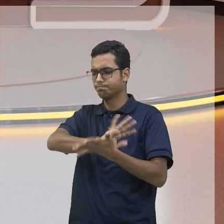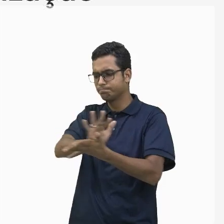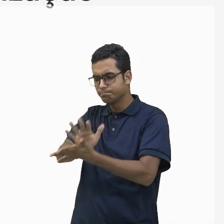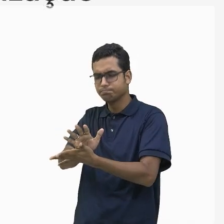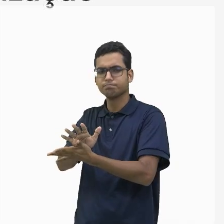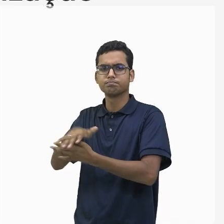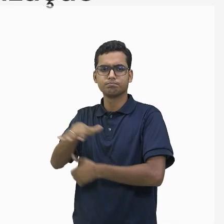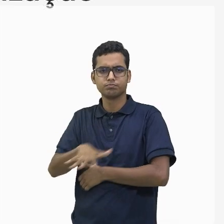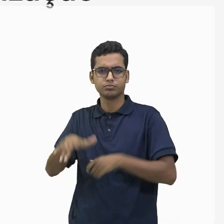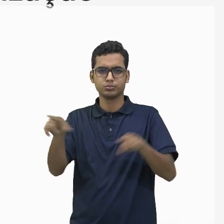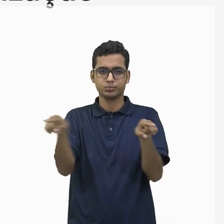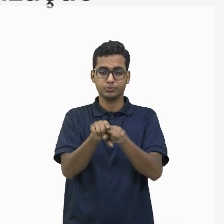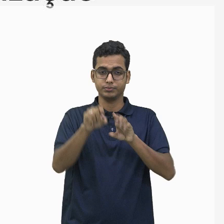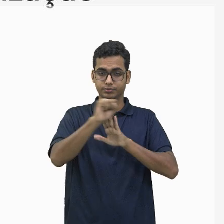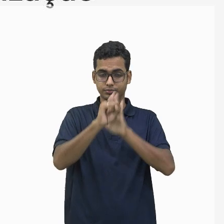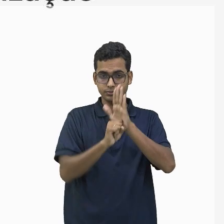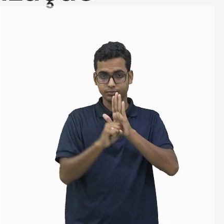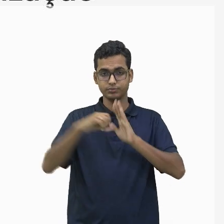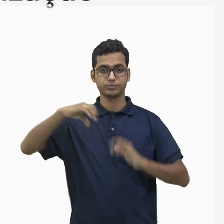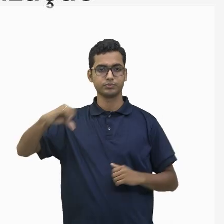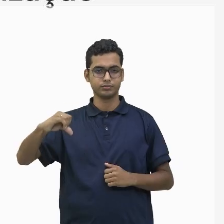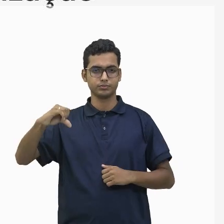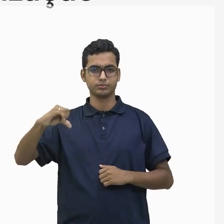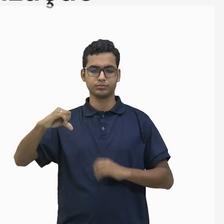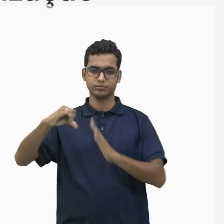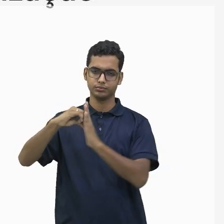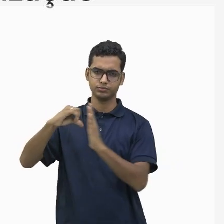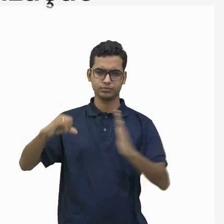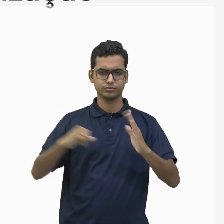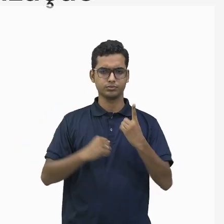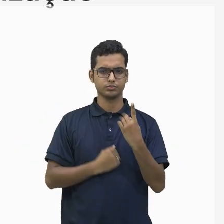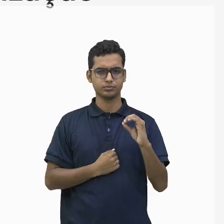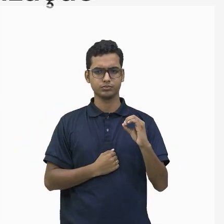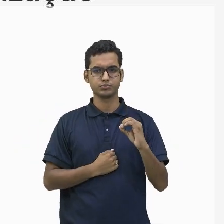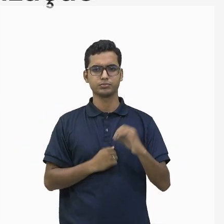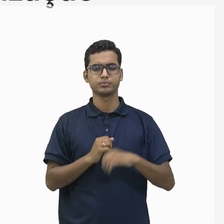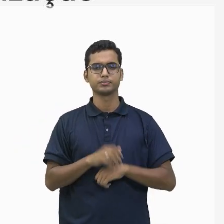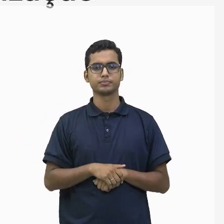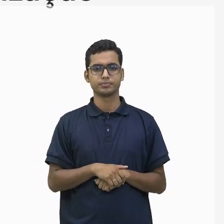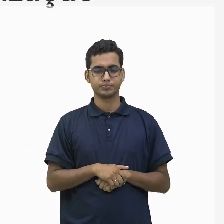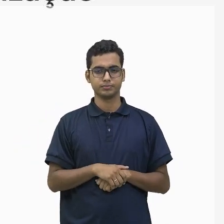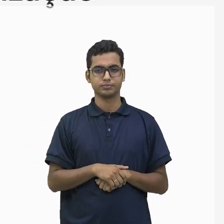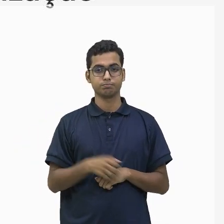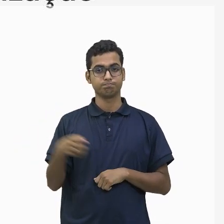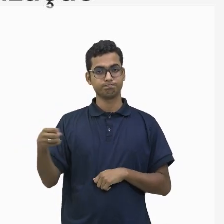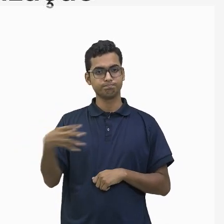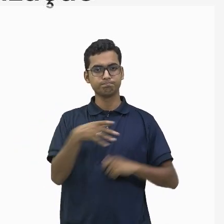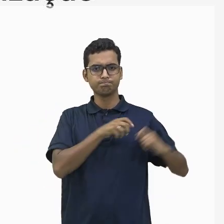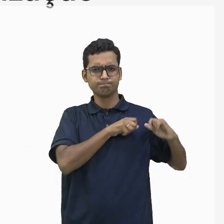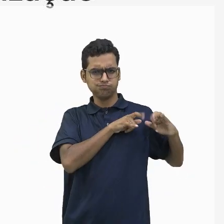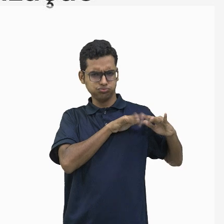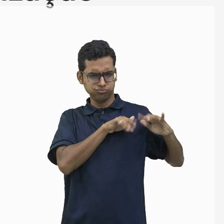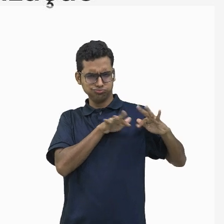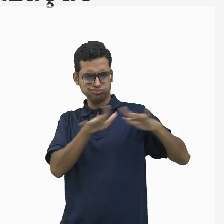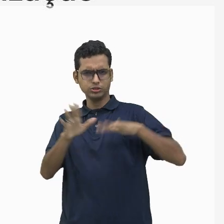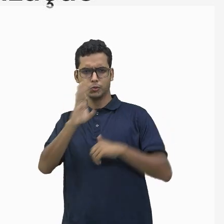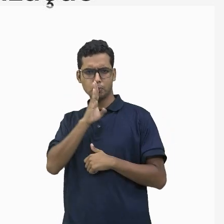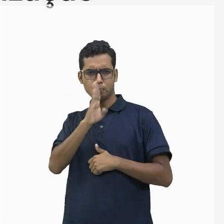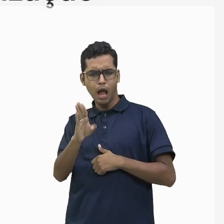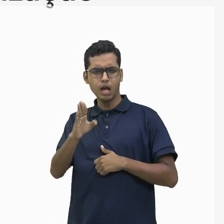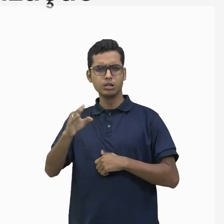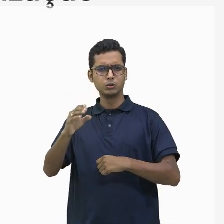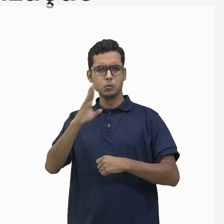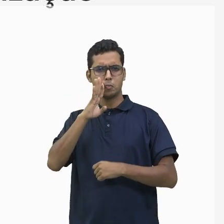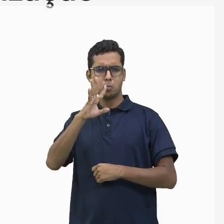Então, no século 9 e 10, foram de novas ondas de invasões bárbaras. Os